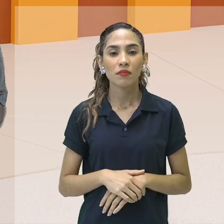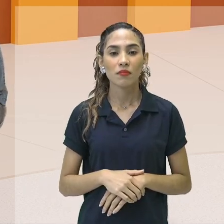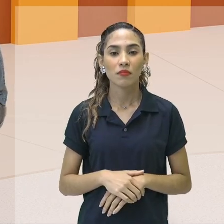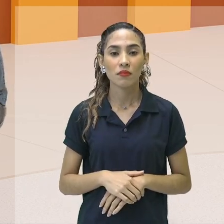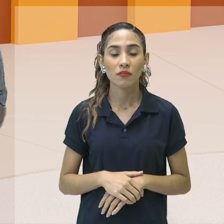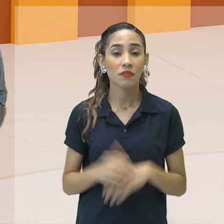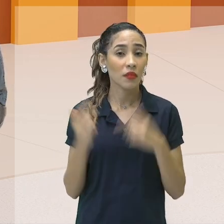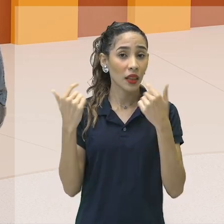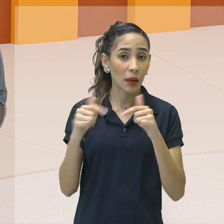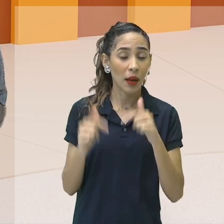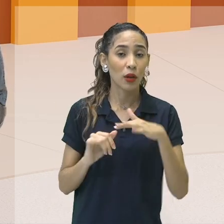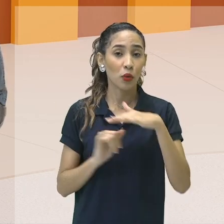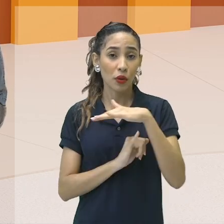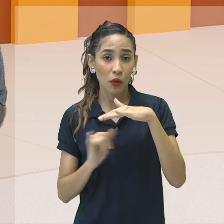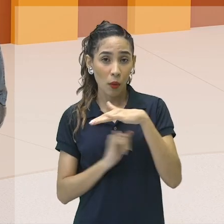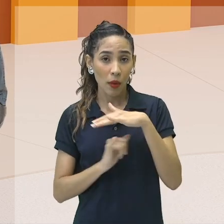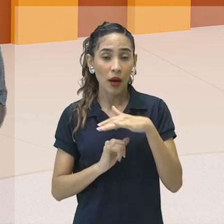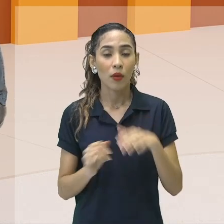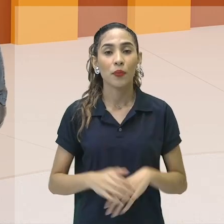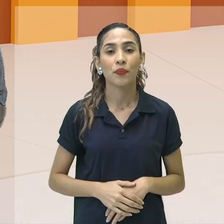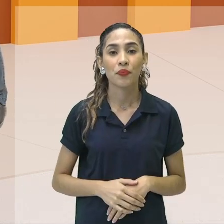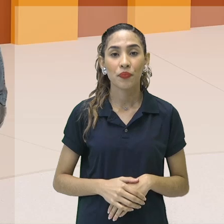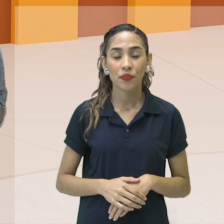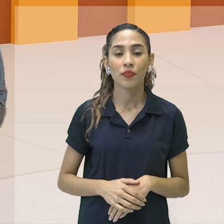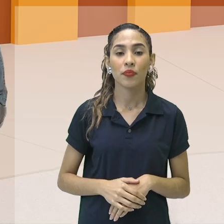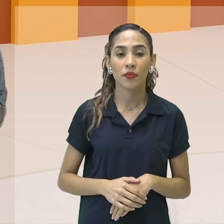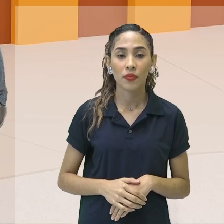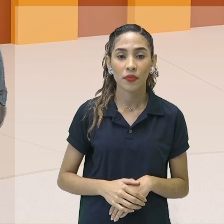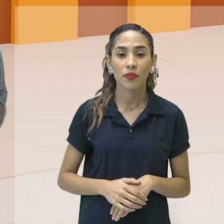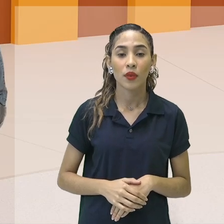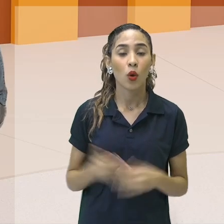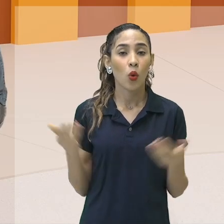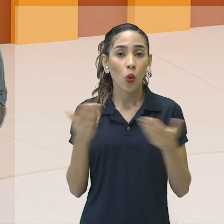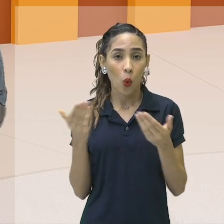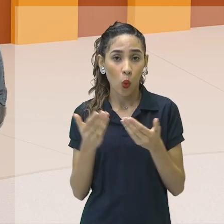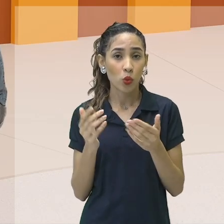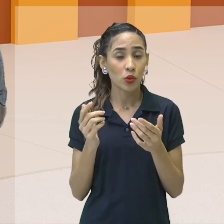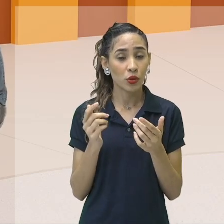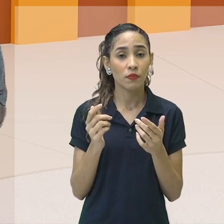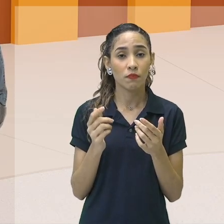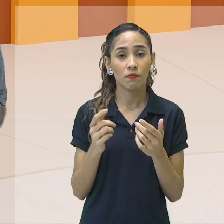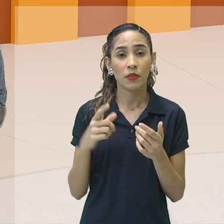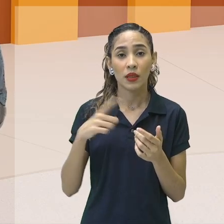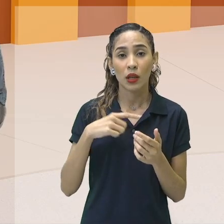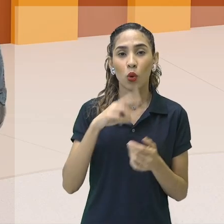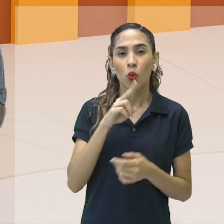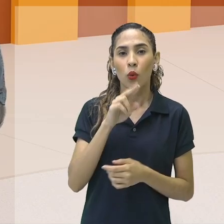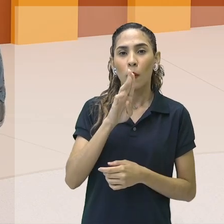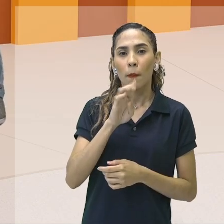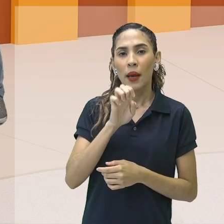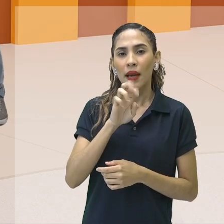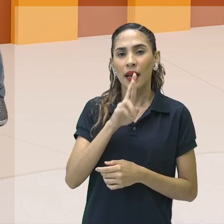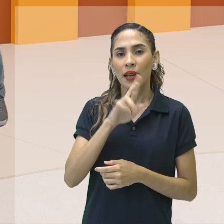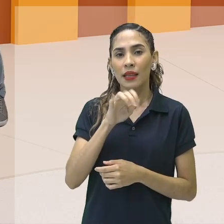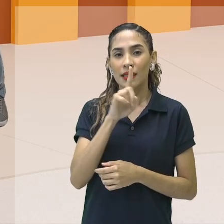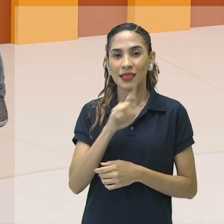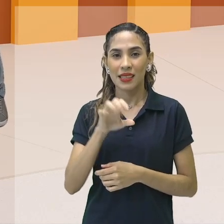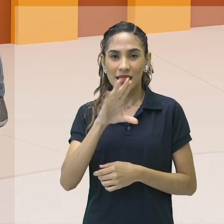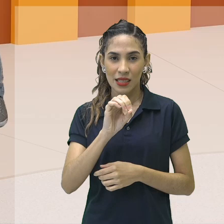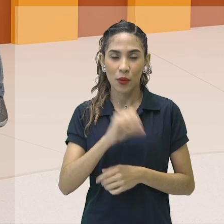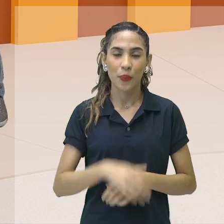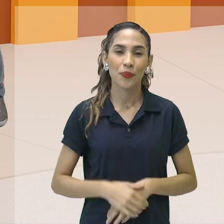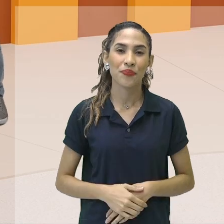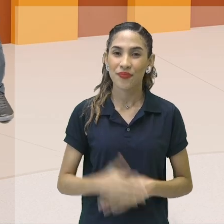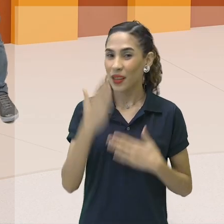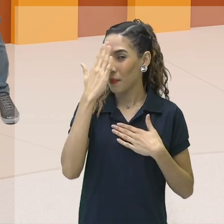trabalho informal e a precarização do trabalho, que hoje, na modernidade, chama de uberização, não é isso? Obrigado,